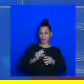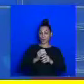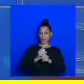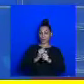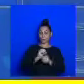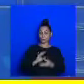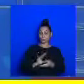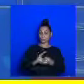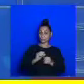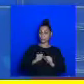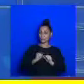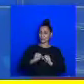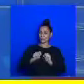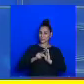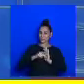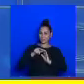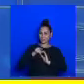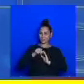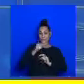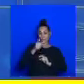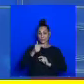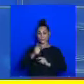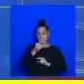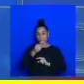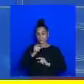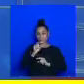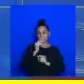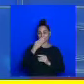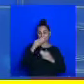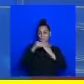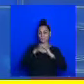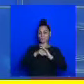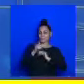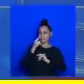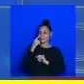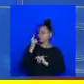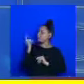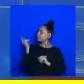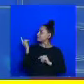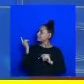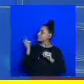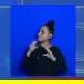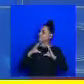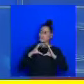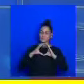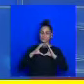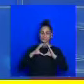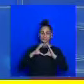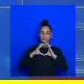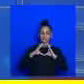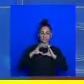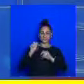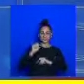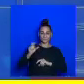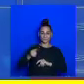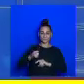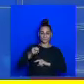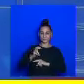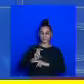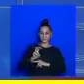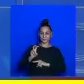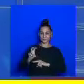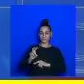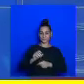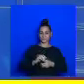está acumulado, pode sair para você. O sétimo e último número da Time Mania, bola azul, 55. Azul,